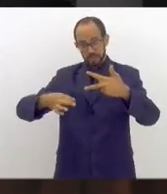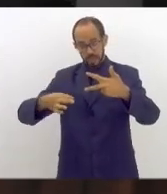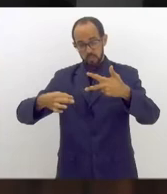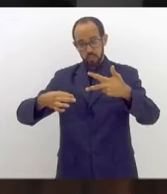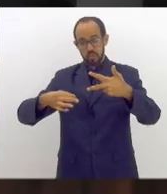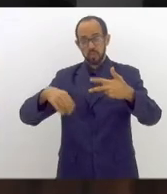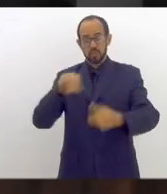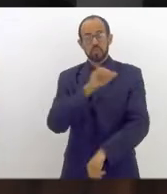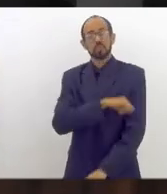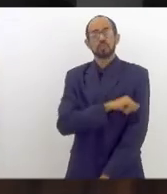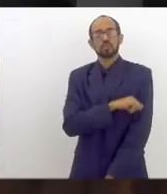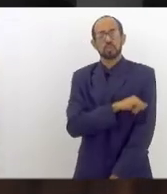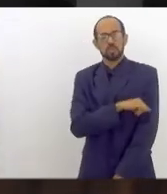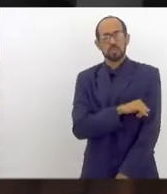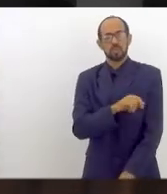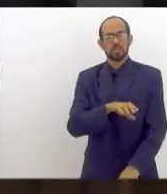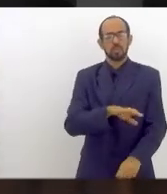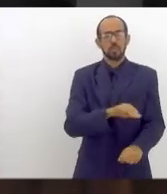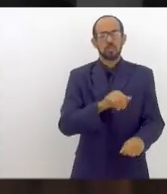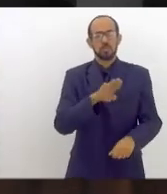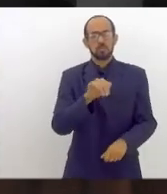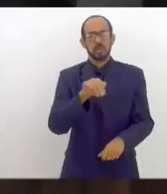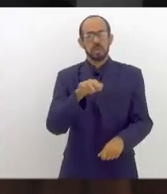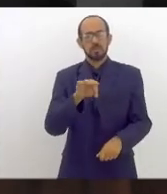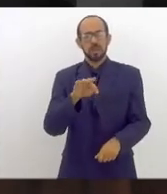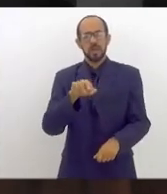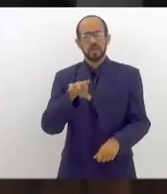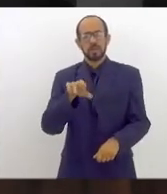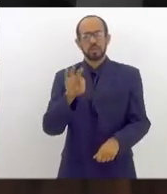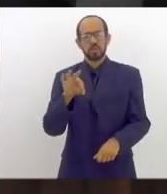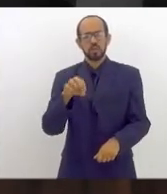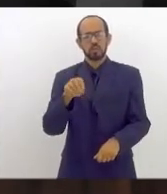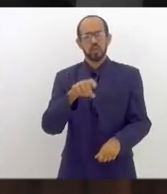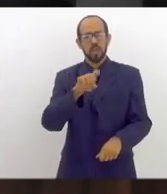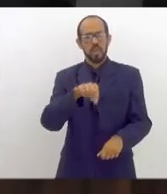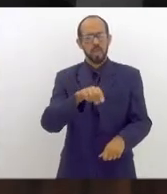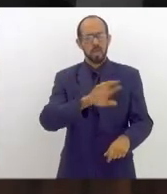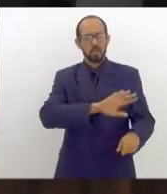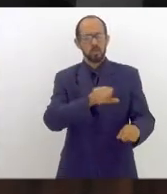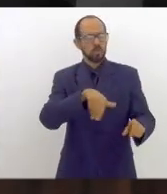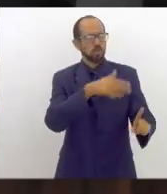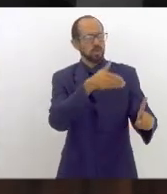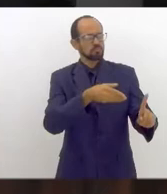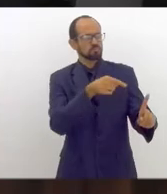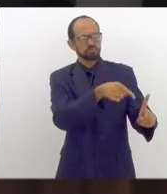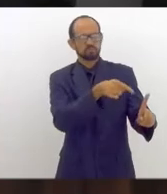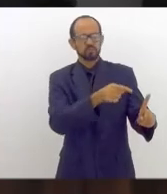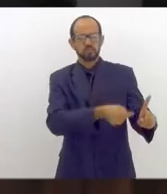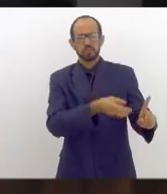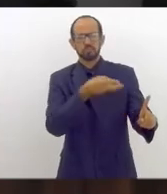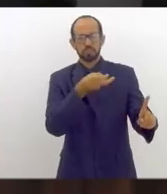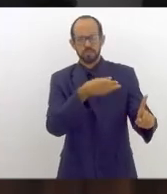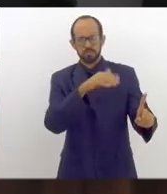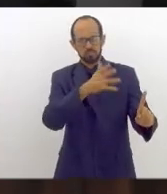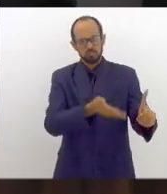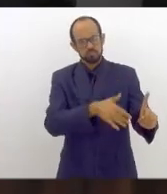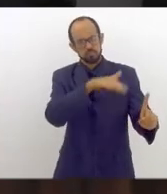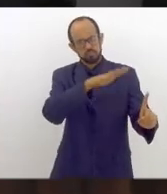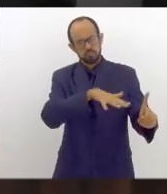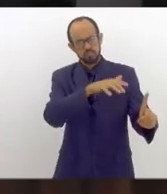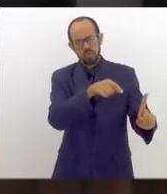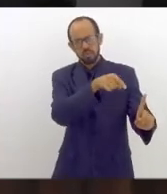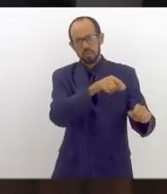o reconhecimento que alérg presta por esta por essa sua atuação destacada a serviço da justiça e do Povo Fluminense